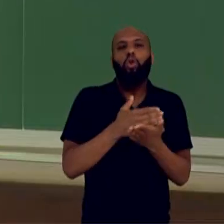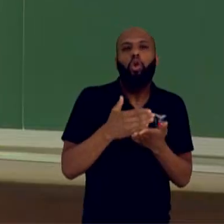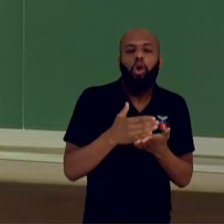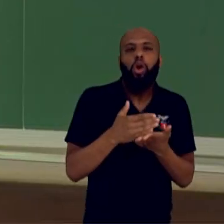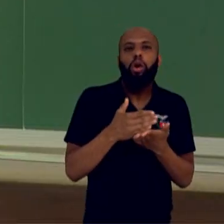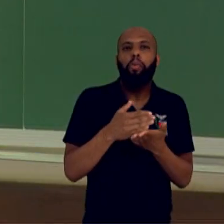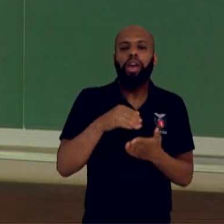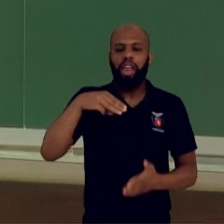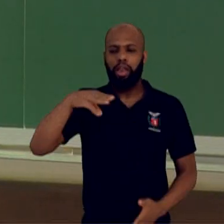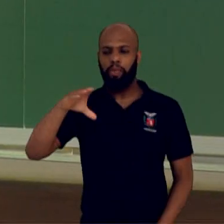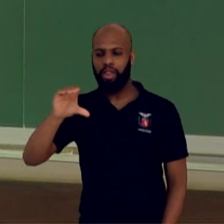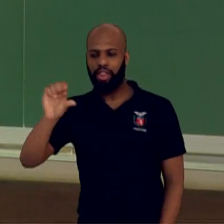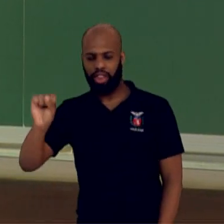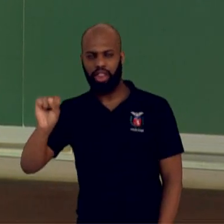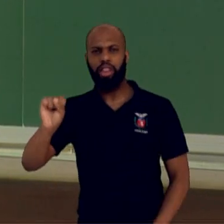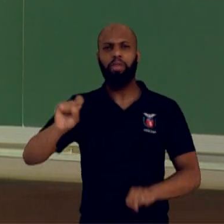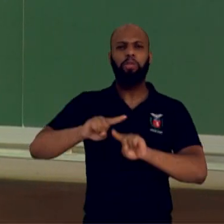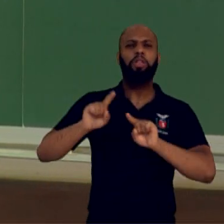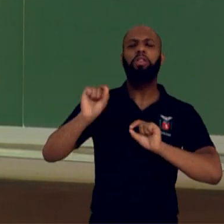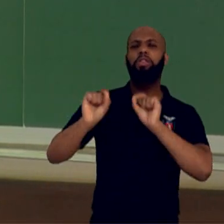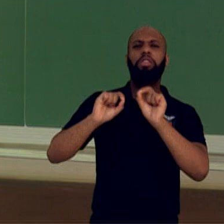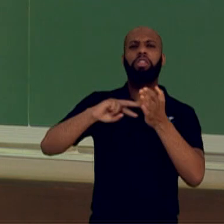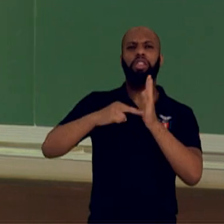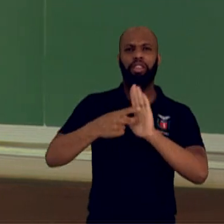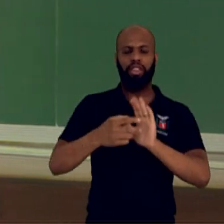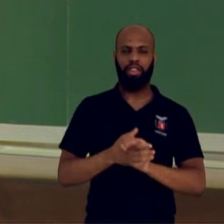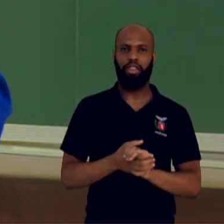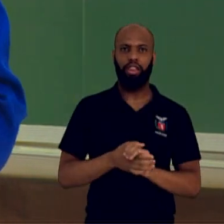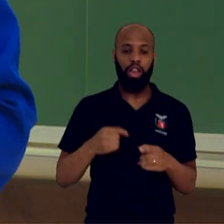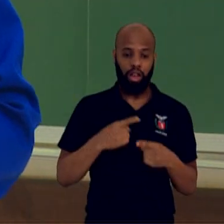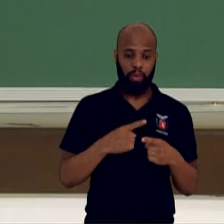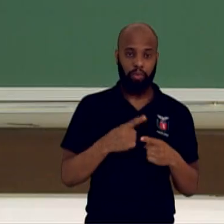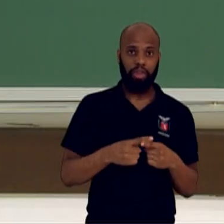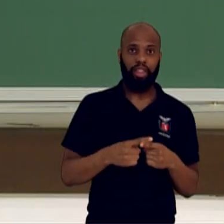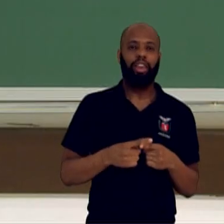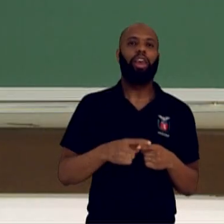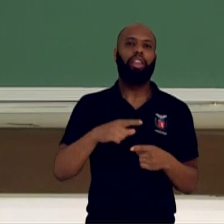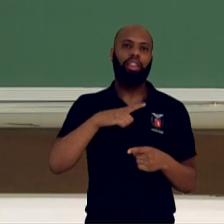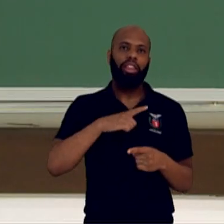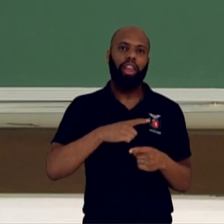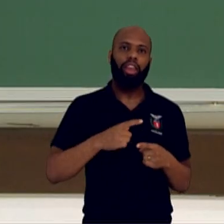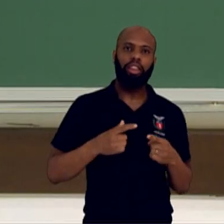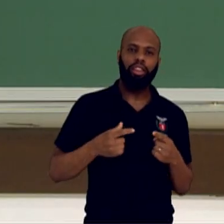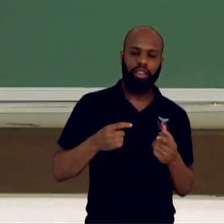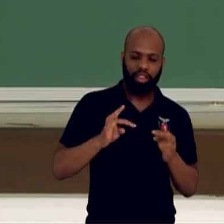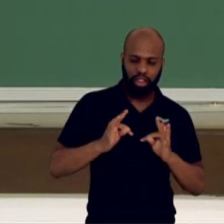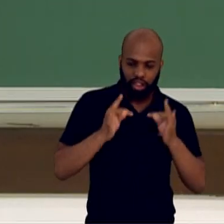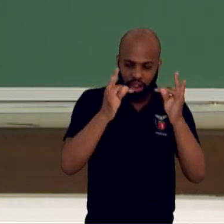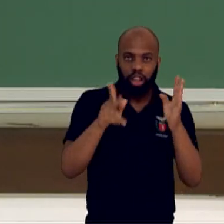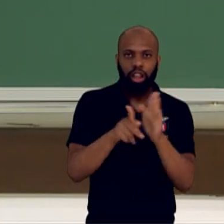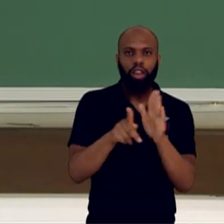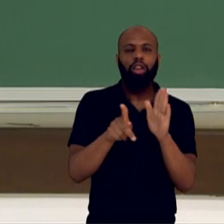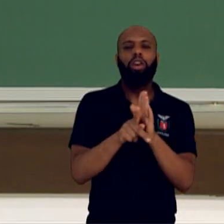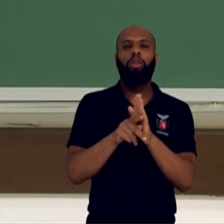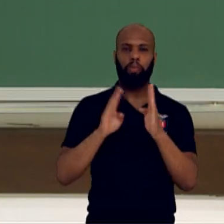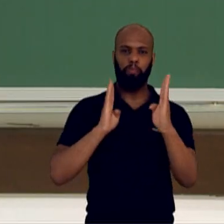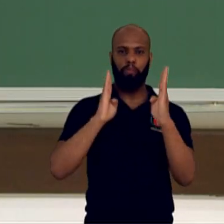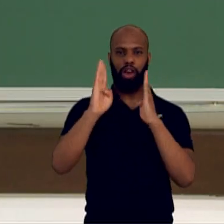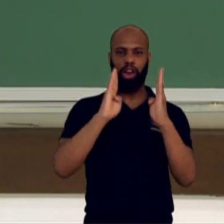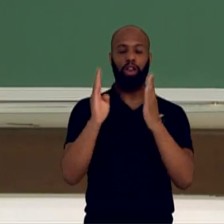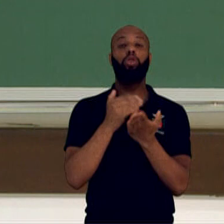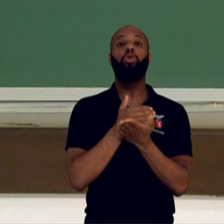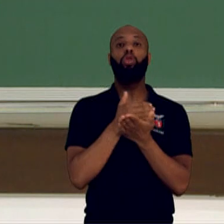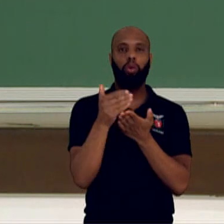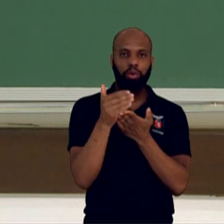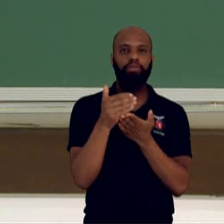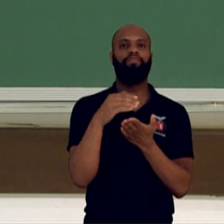ser MCs. Como assim, professora? Como os recursos deste período, né, dos anos 80, já começou